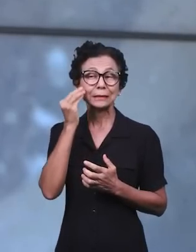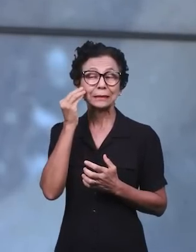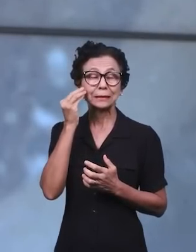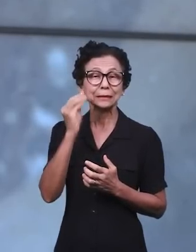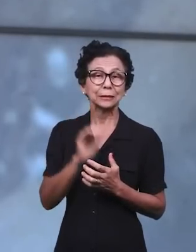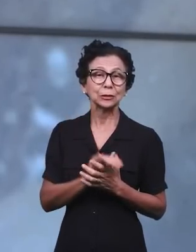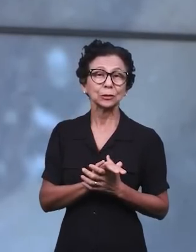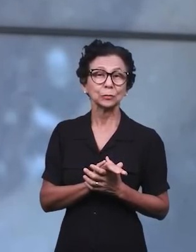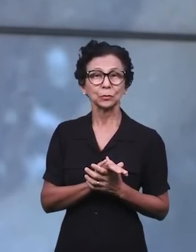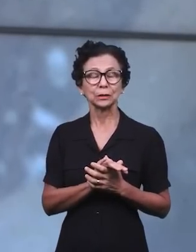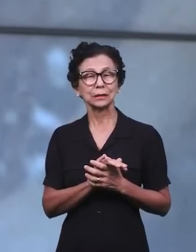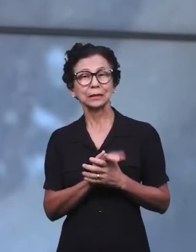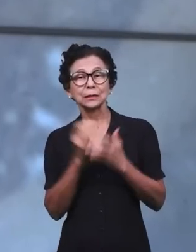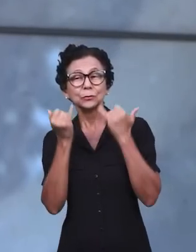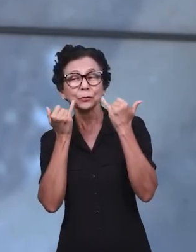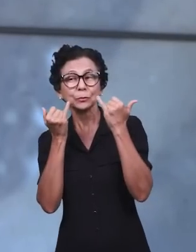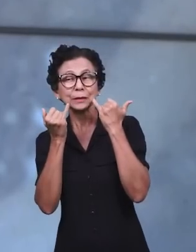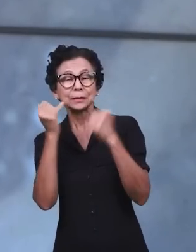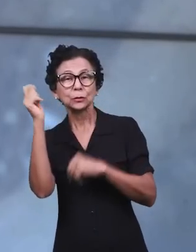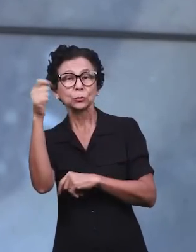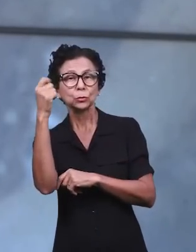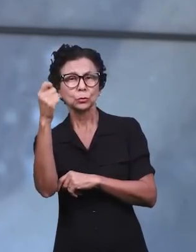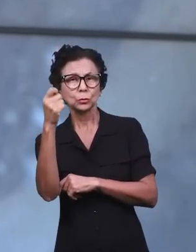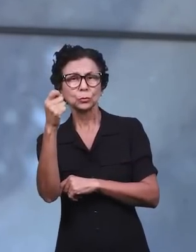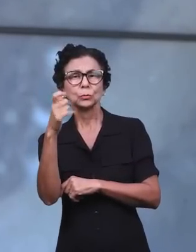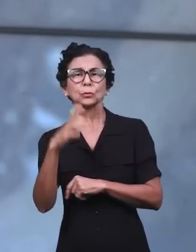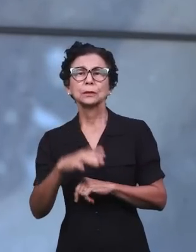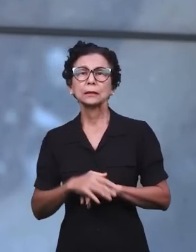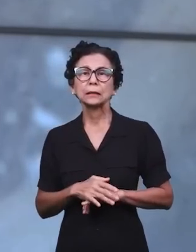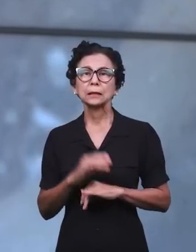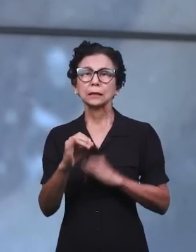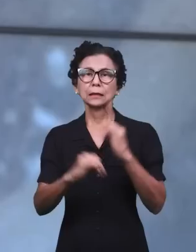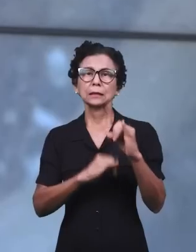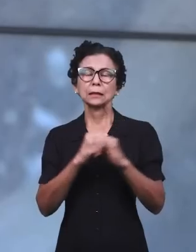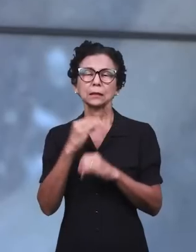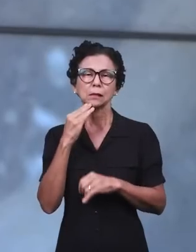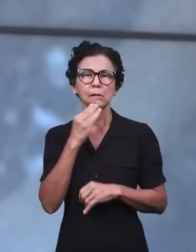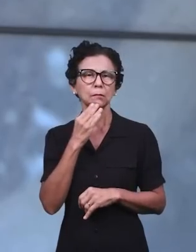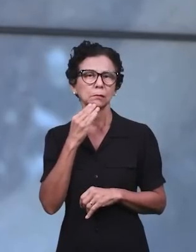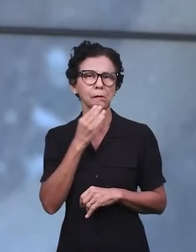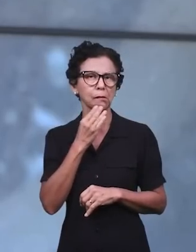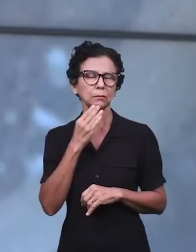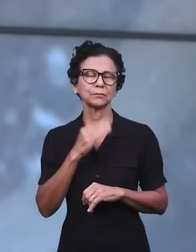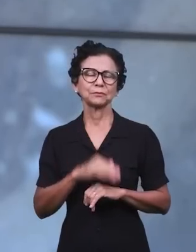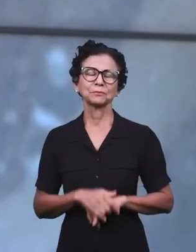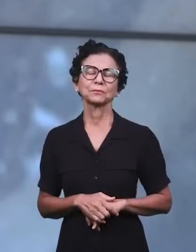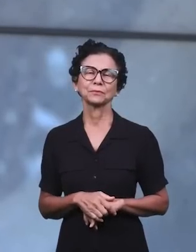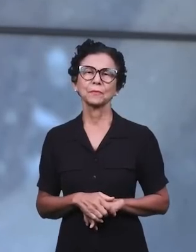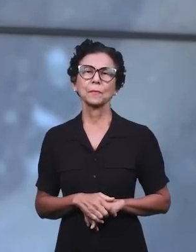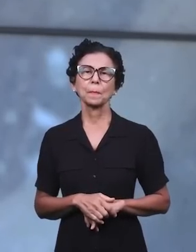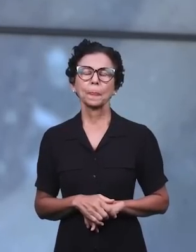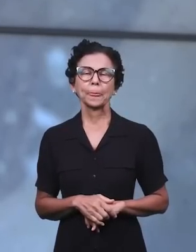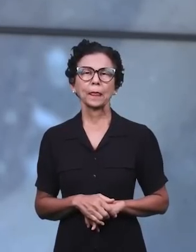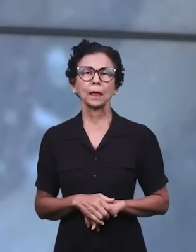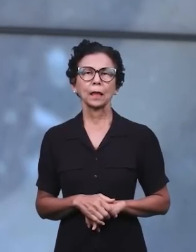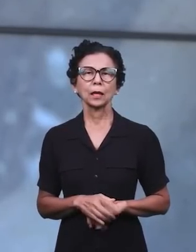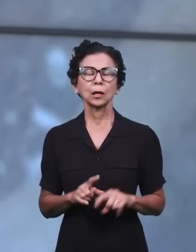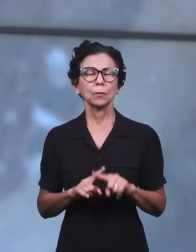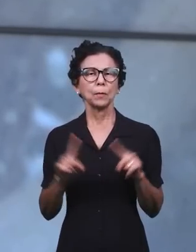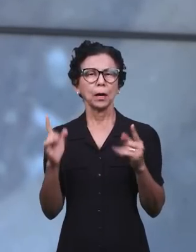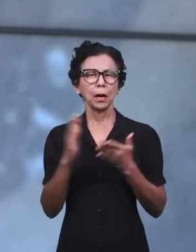os vídeos por conta da internet eles tiveram. Mas nós conseguimos alguns e nós vamos fazer o seguinte, essa